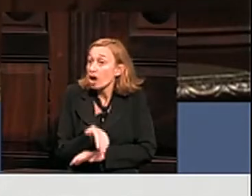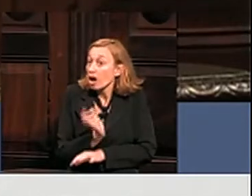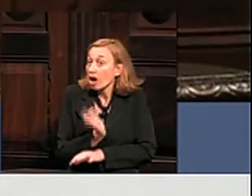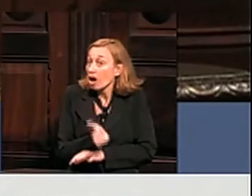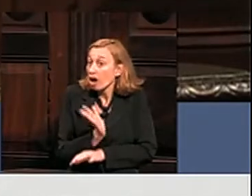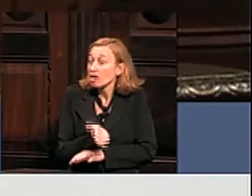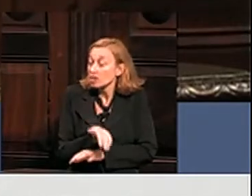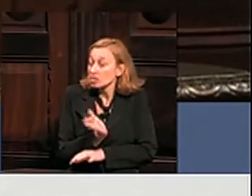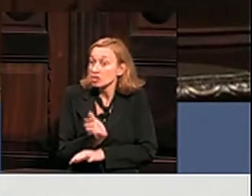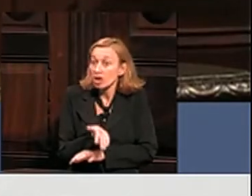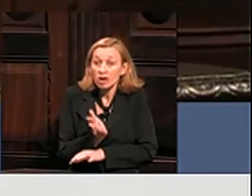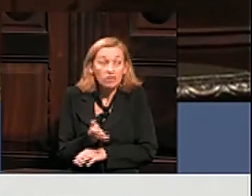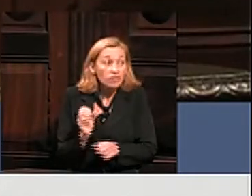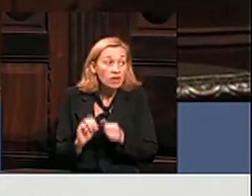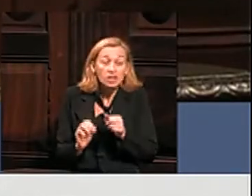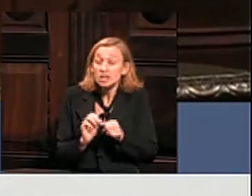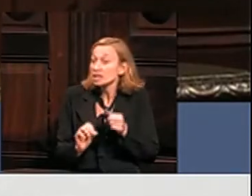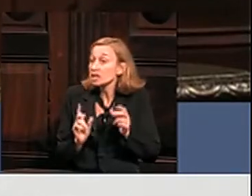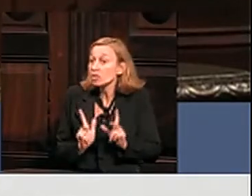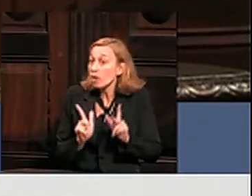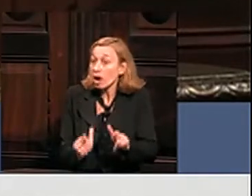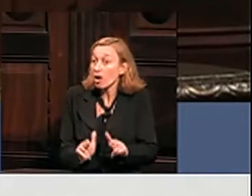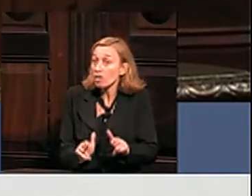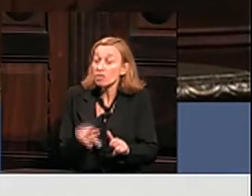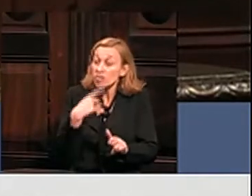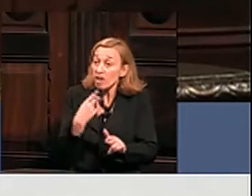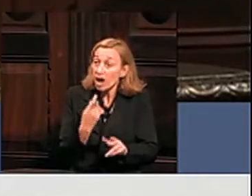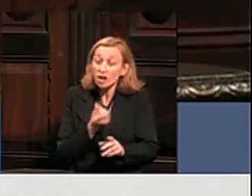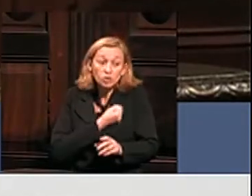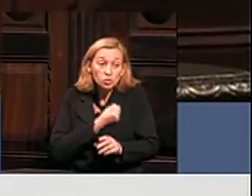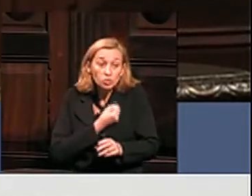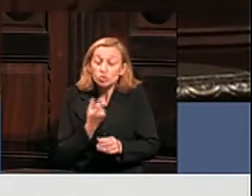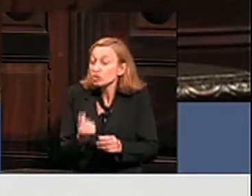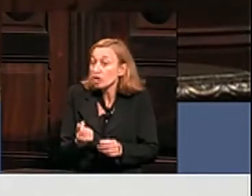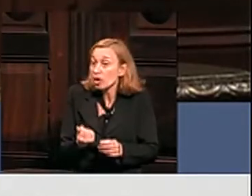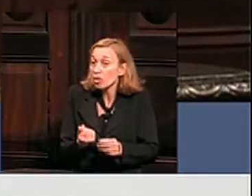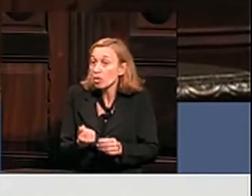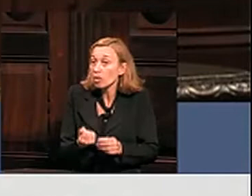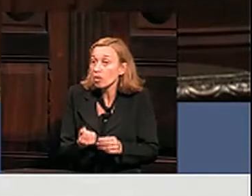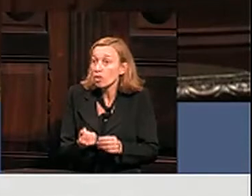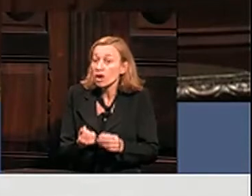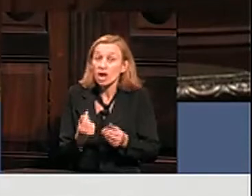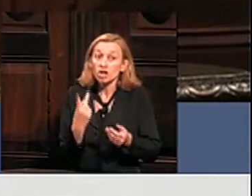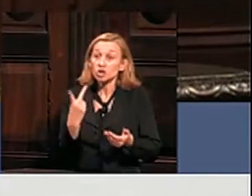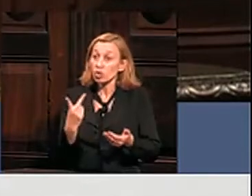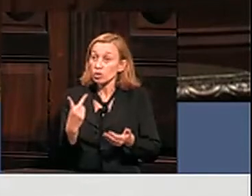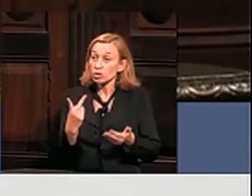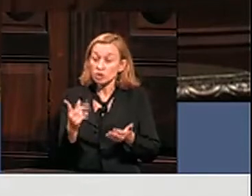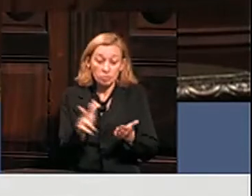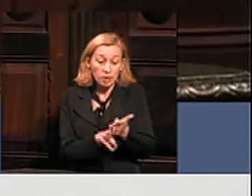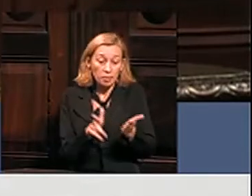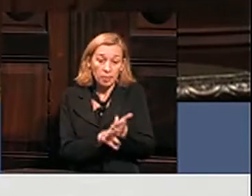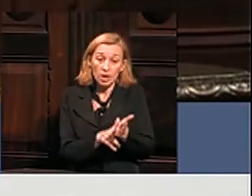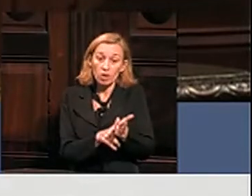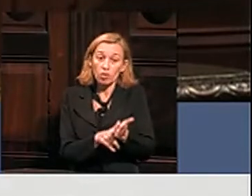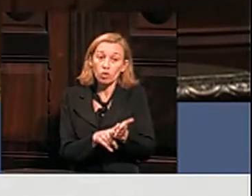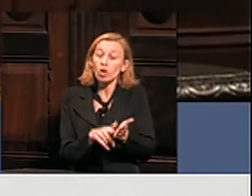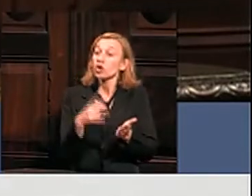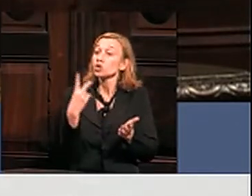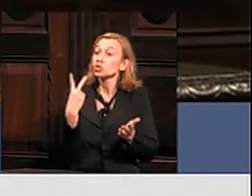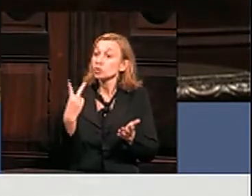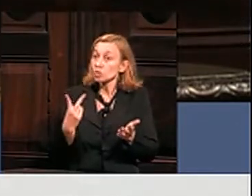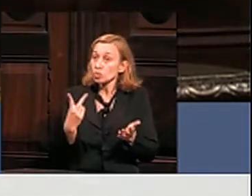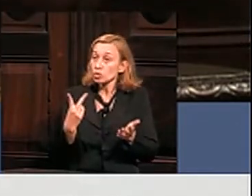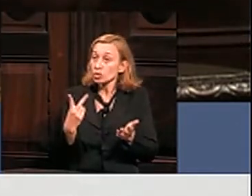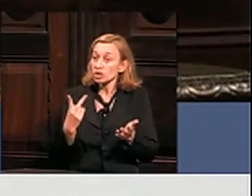parecer sobre as contas e encaminha duas vias, uma para a Assembleia e